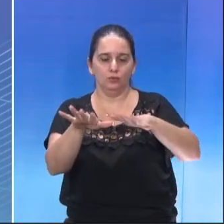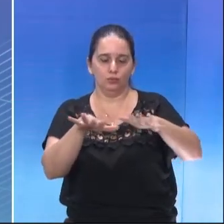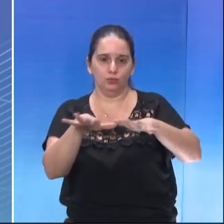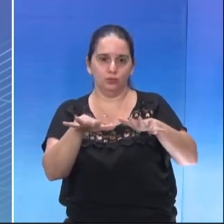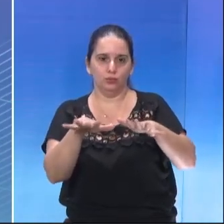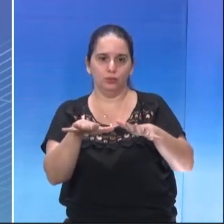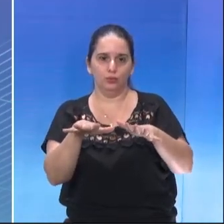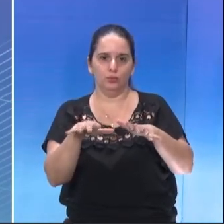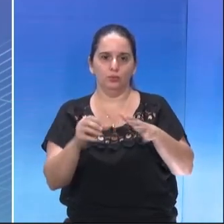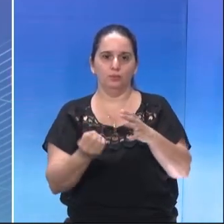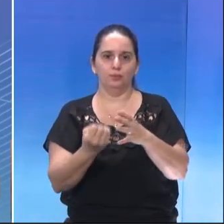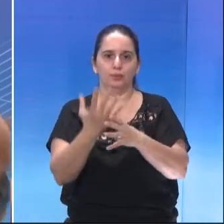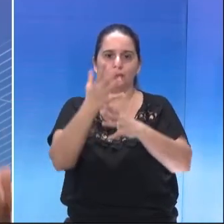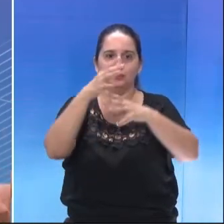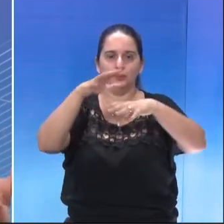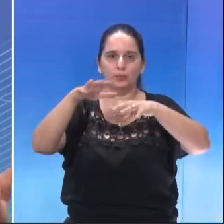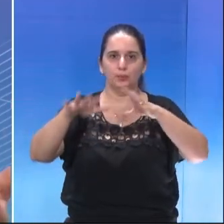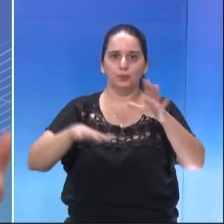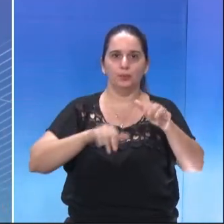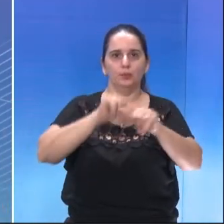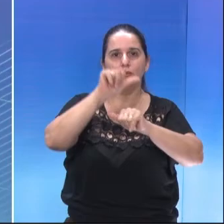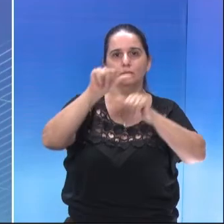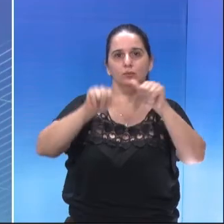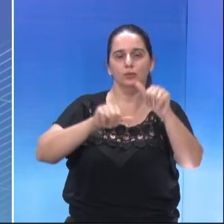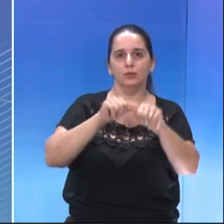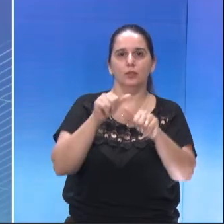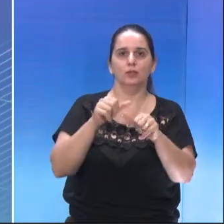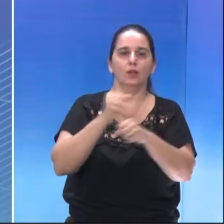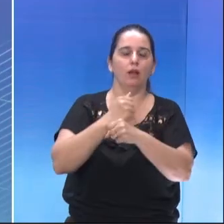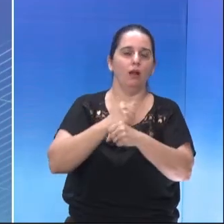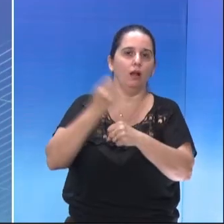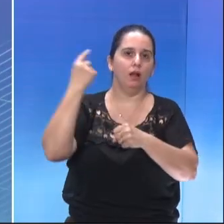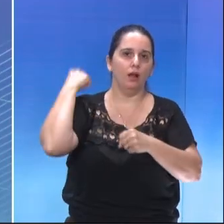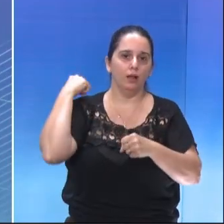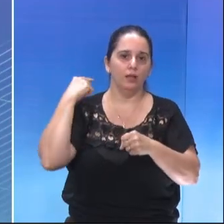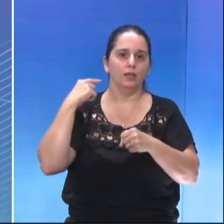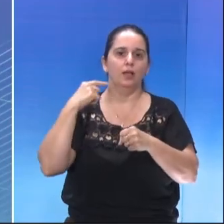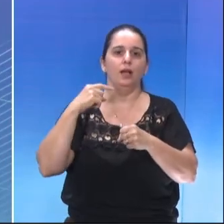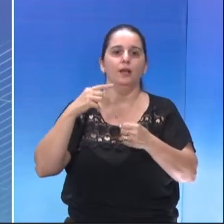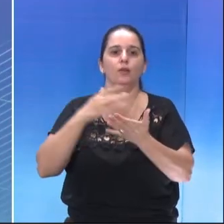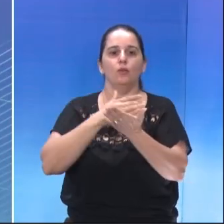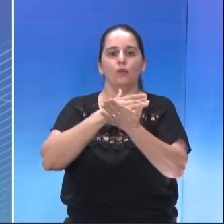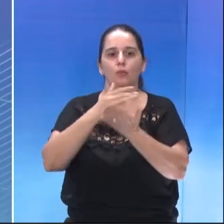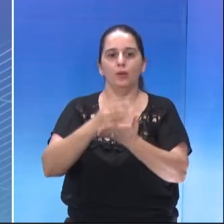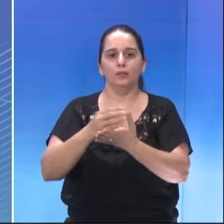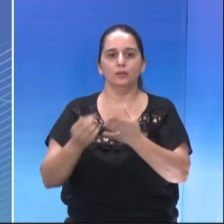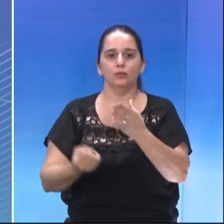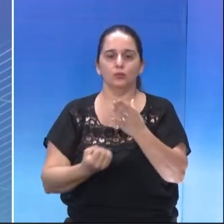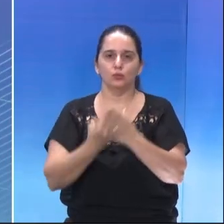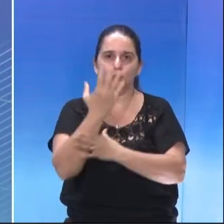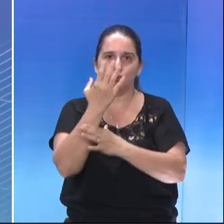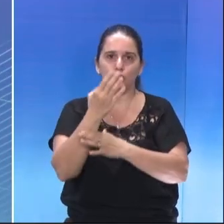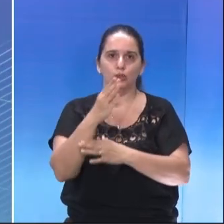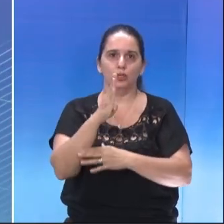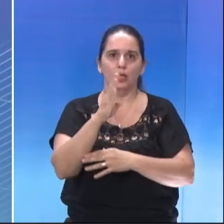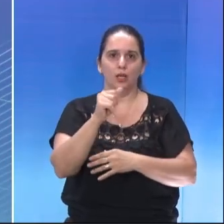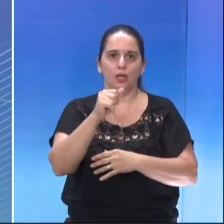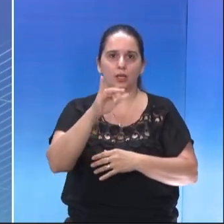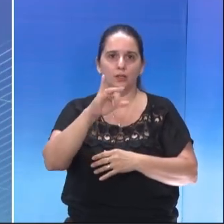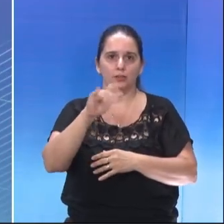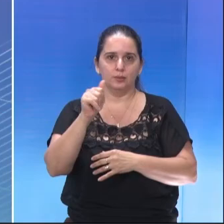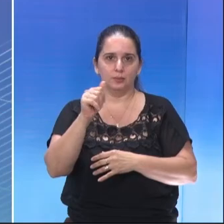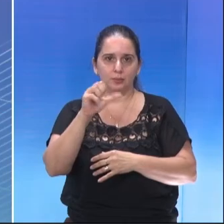devido aos processos erosivos de intemperismo e formaram as bacias sedimentares. É importante destacar, pessoal, que dentro desse período das